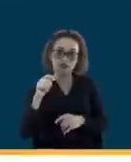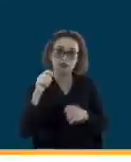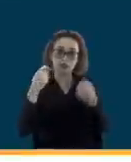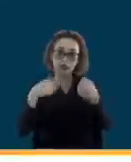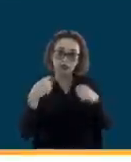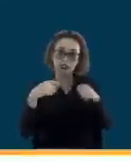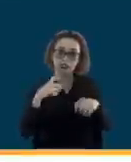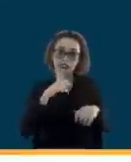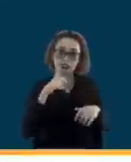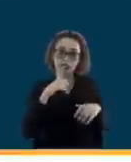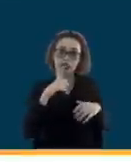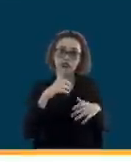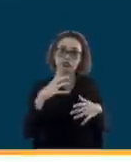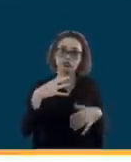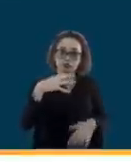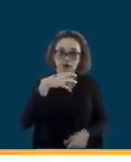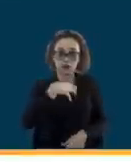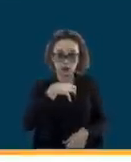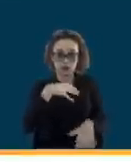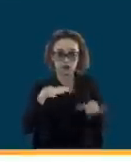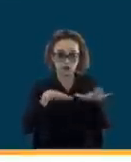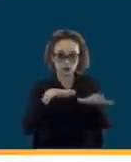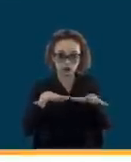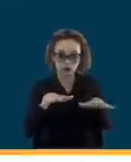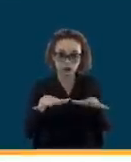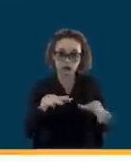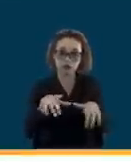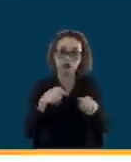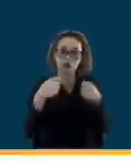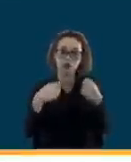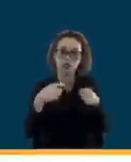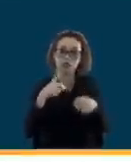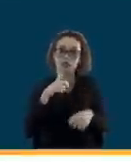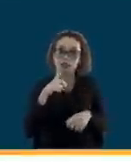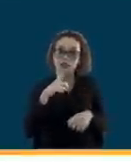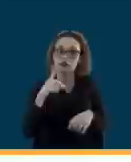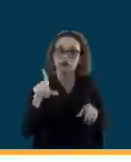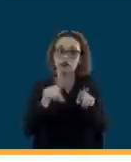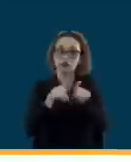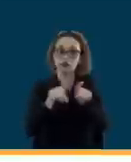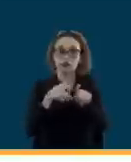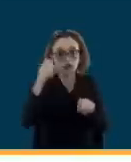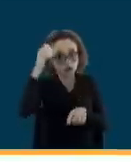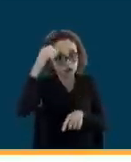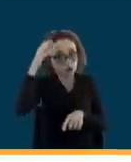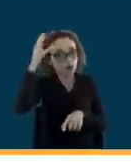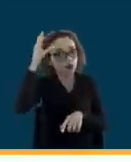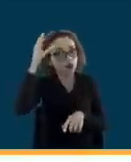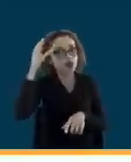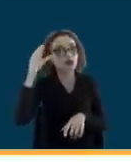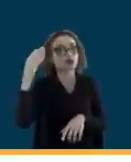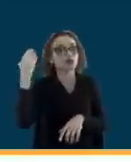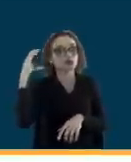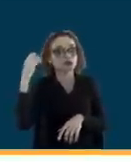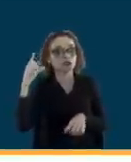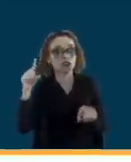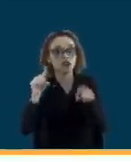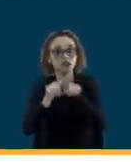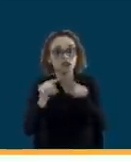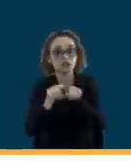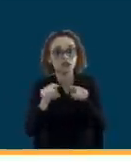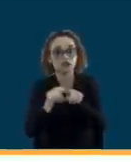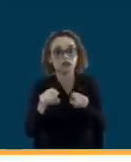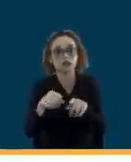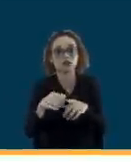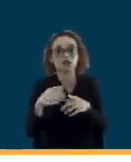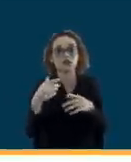ter mobilização, tem que ter garra, mas tem que ter teoria, tem que ter conhecimento, ciência, né? Então, sugeri a quem quiser ler, num